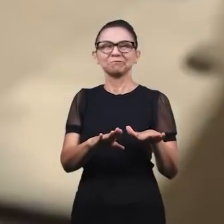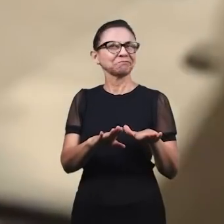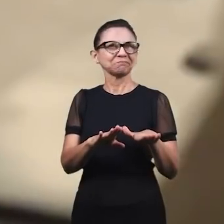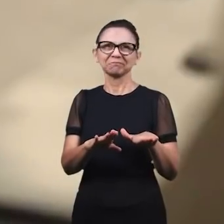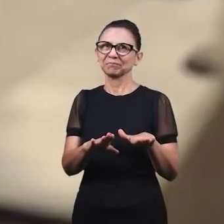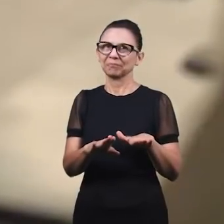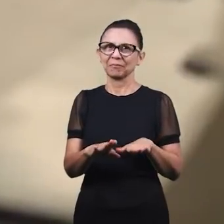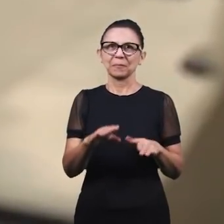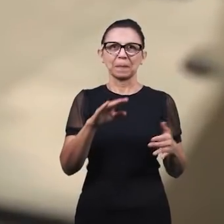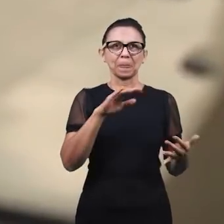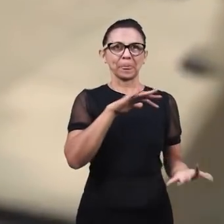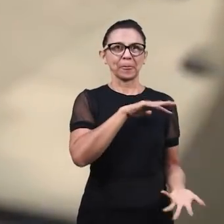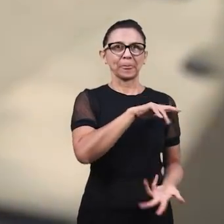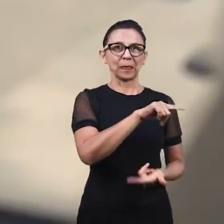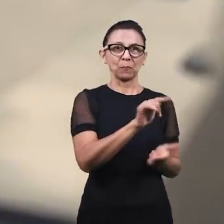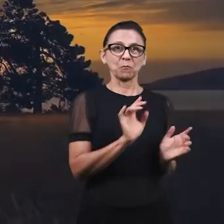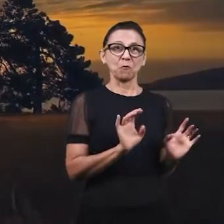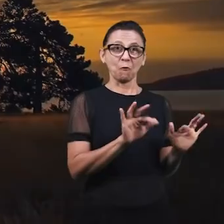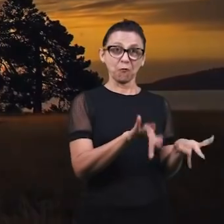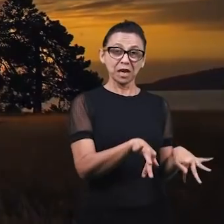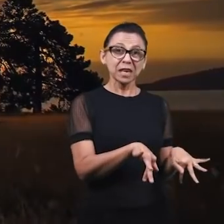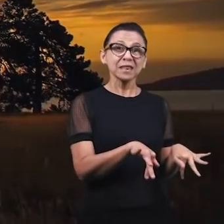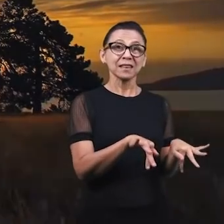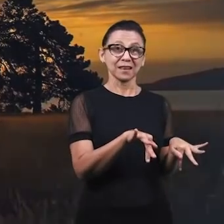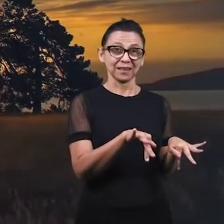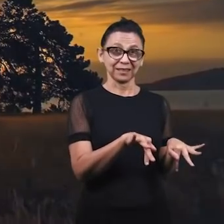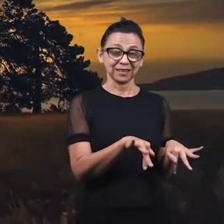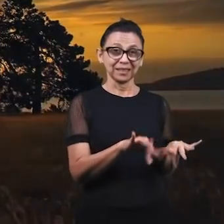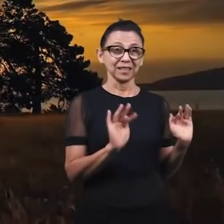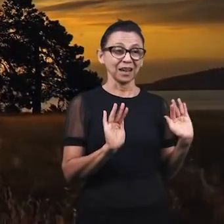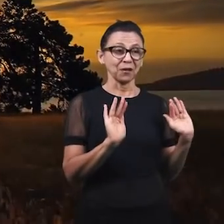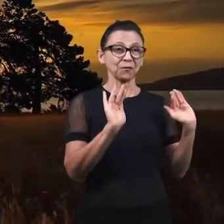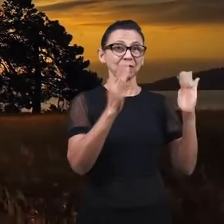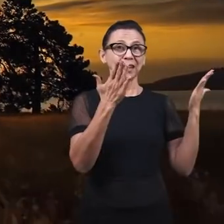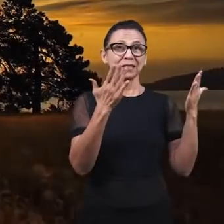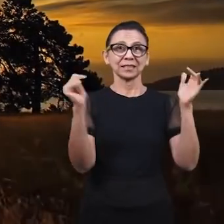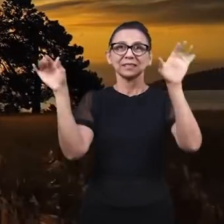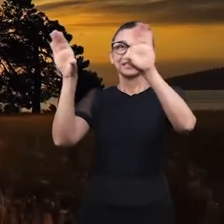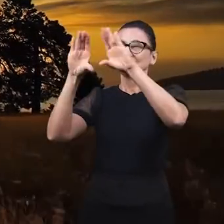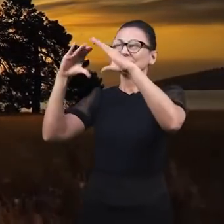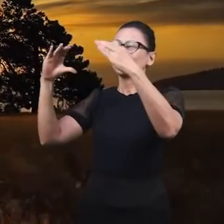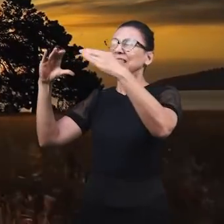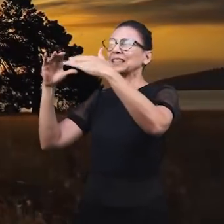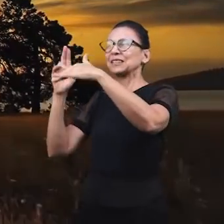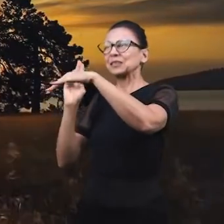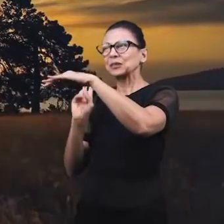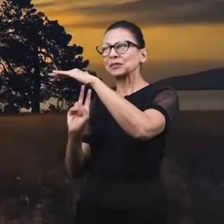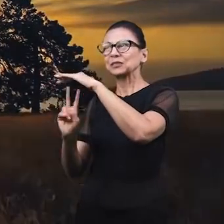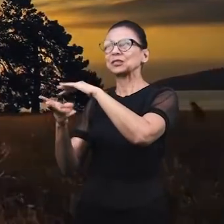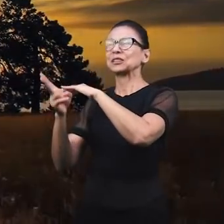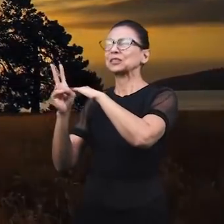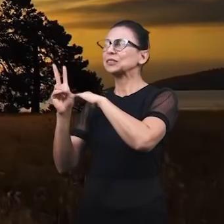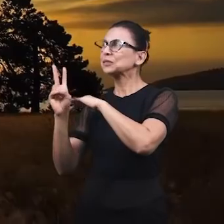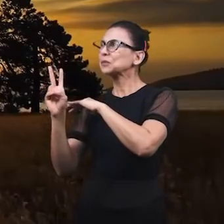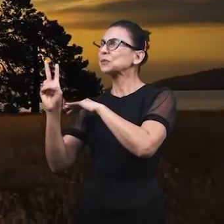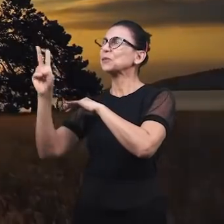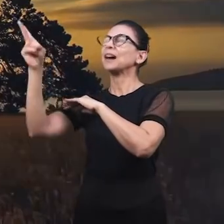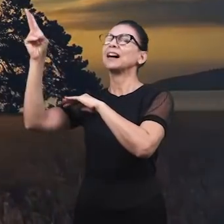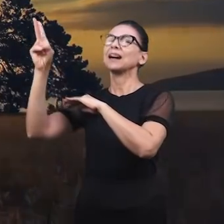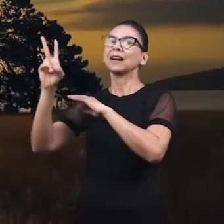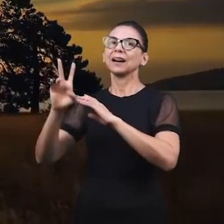vai acabar. Quando finar na terra, no céu